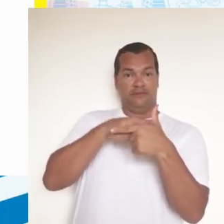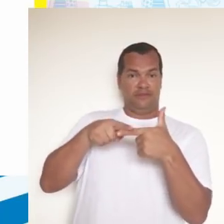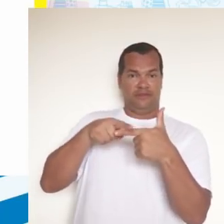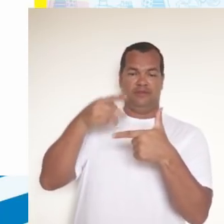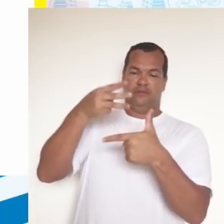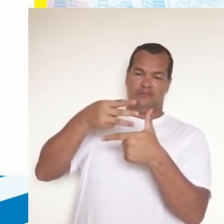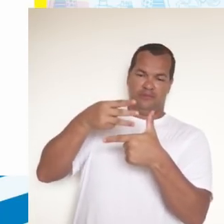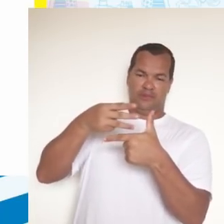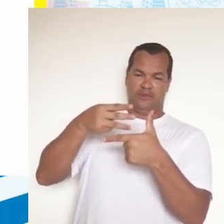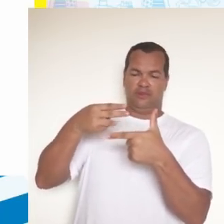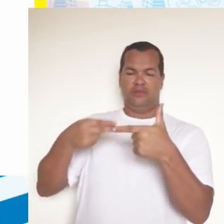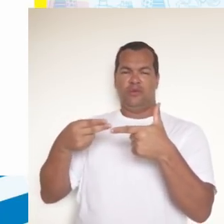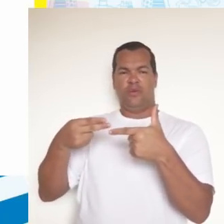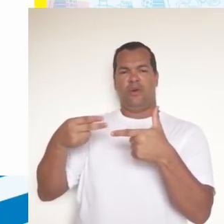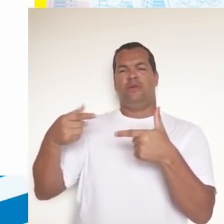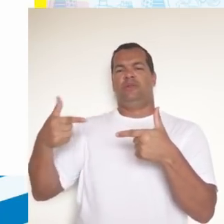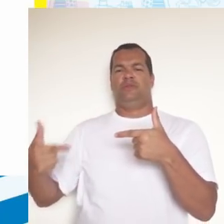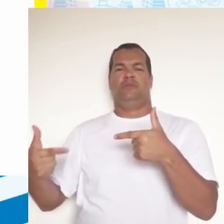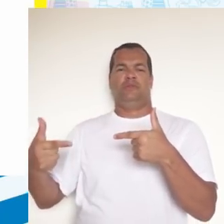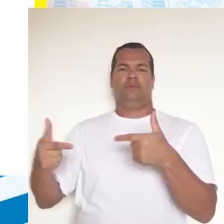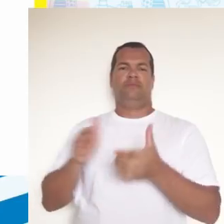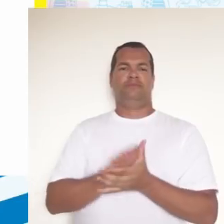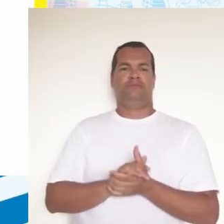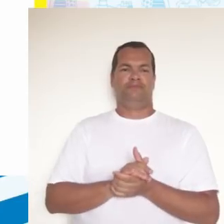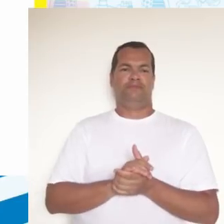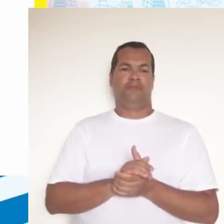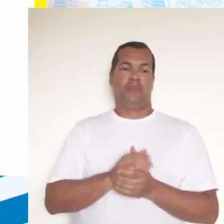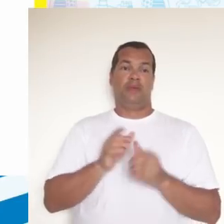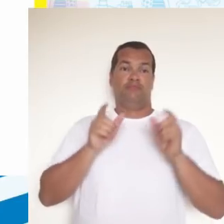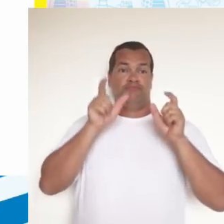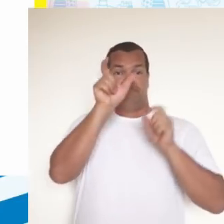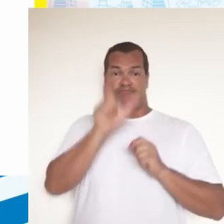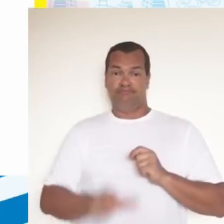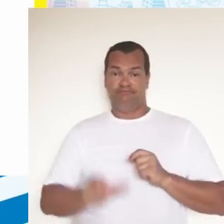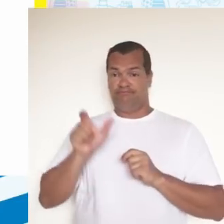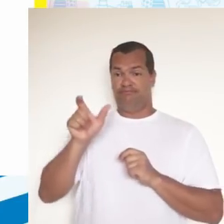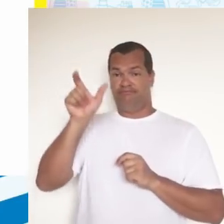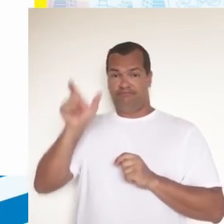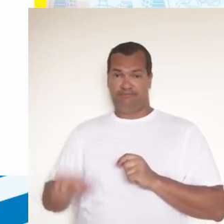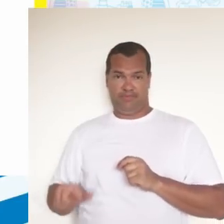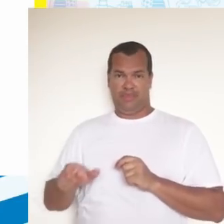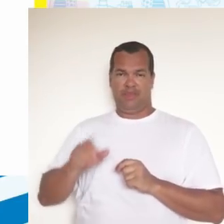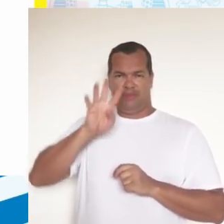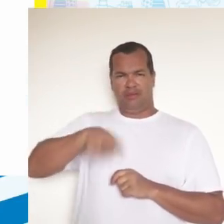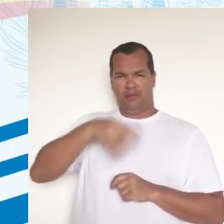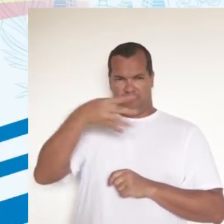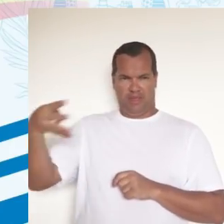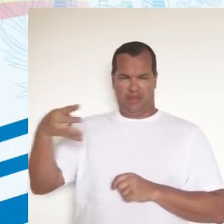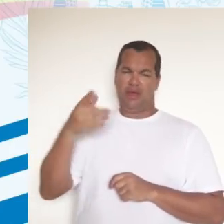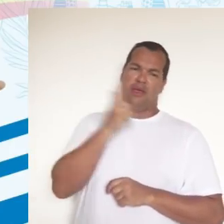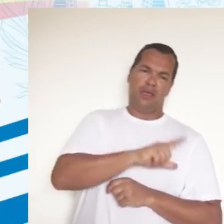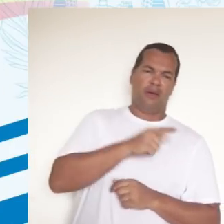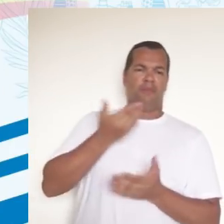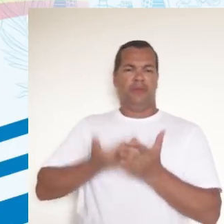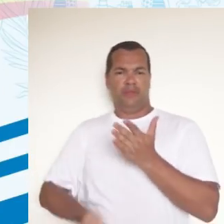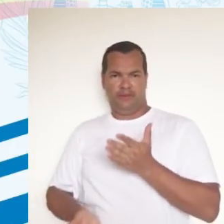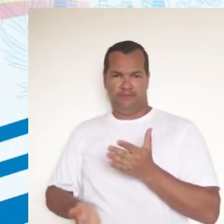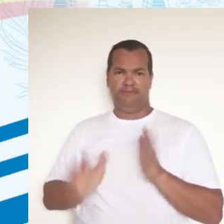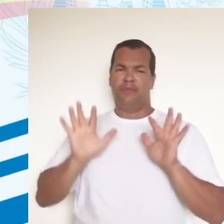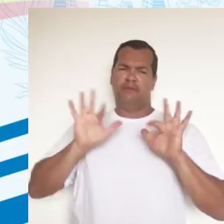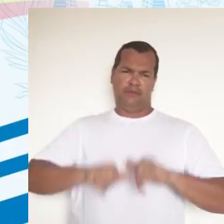3 igual a 2. De um lado nós temos ganhar, do outro nós temos perder. E finalizando essa